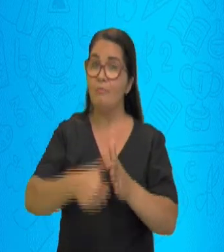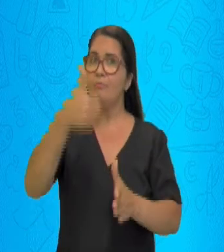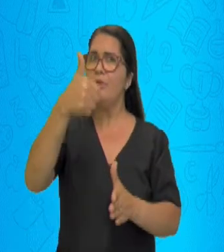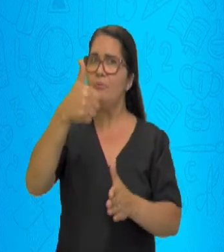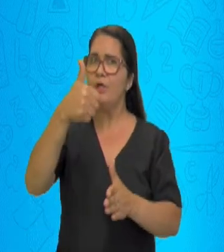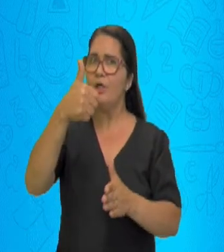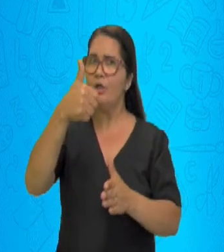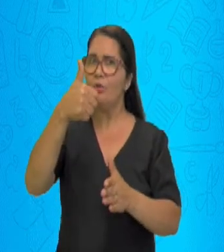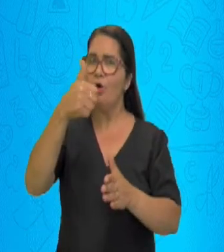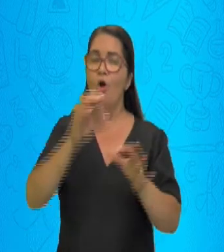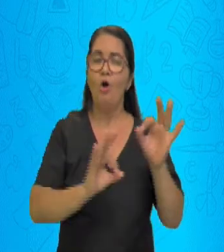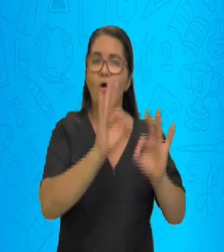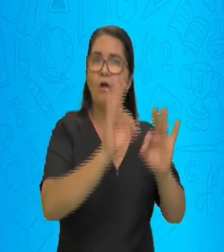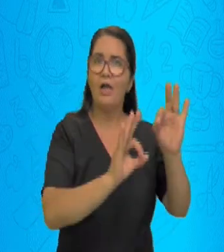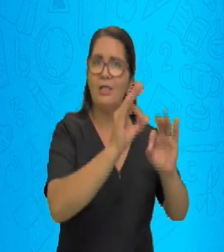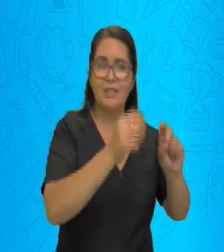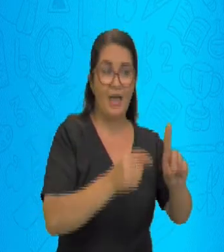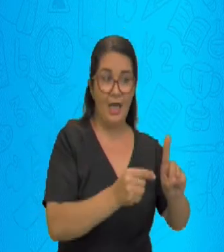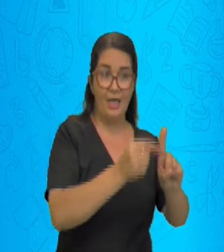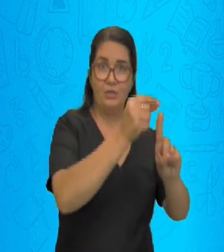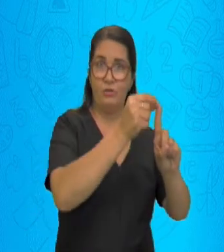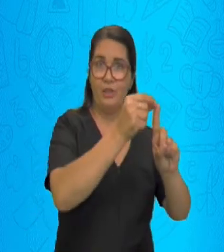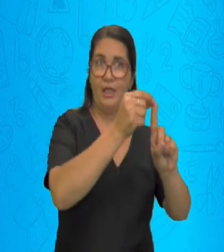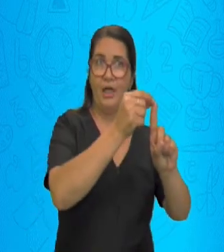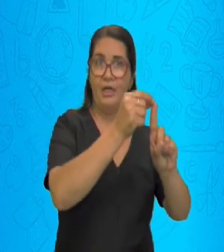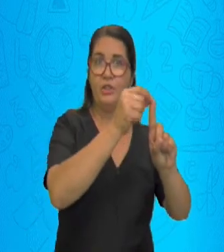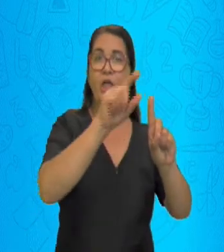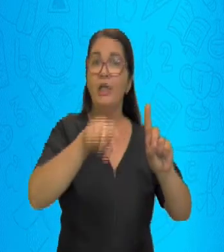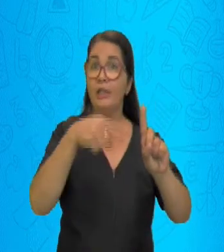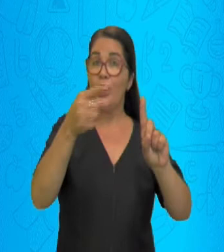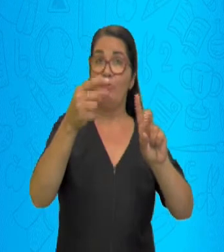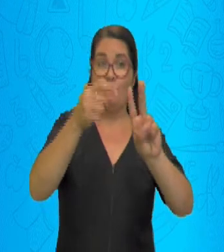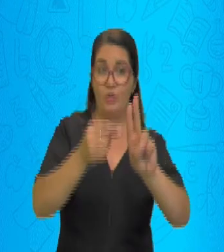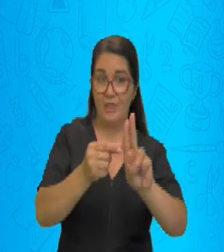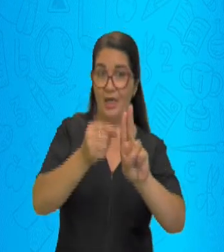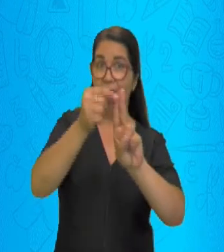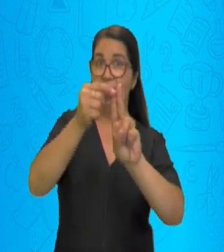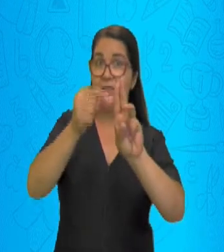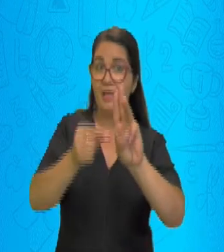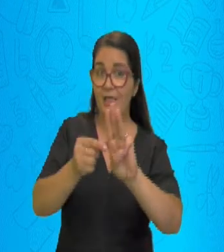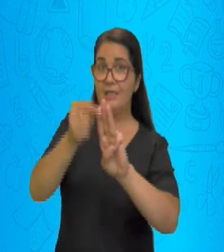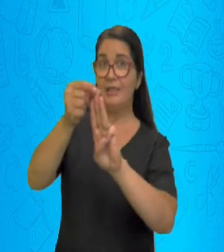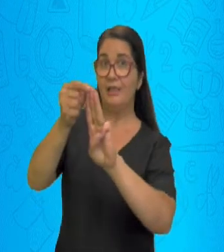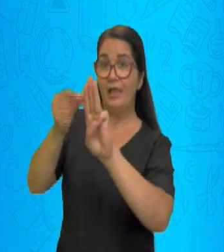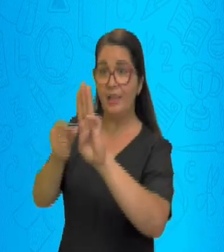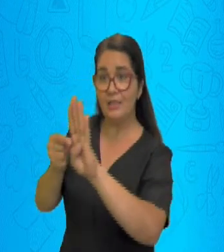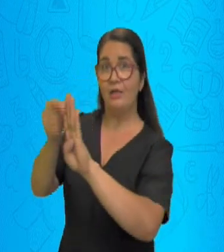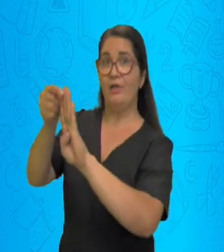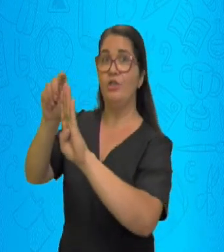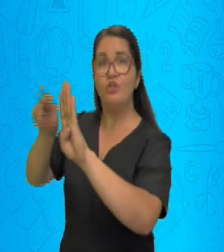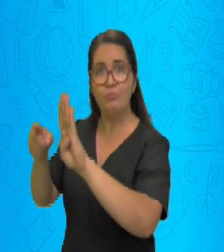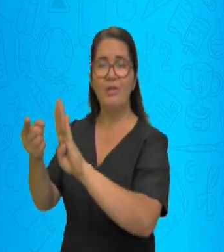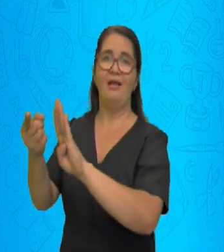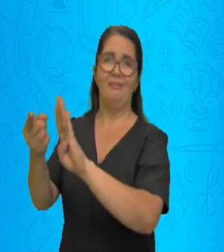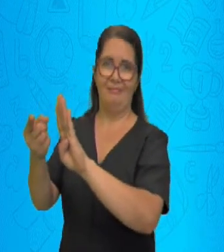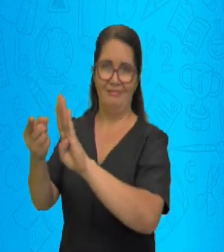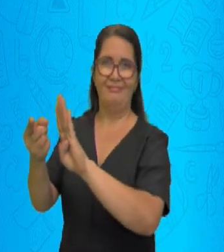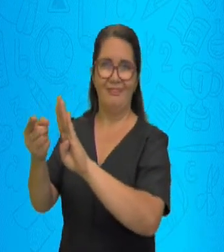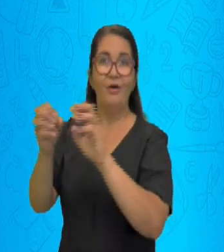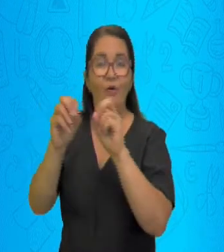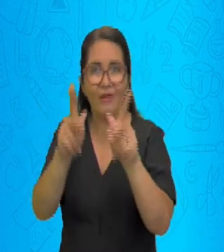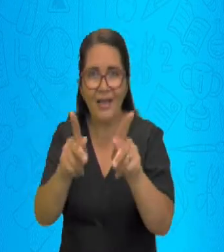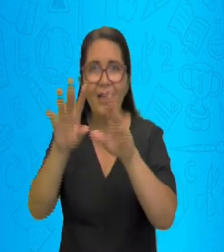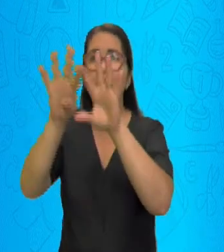unidades, depois eu vou operando as dezenas, depois as centenas e depois a unidade de milhar,